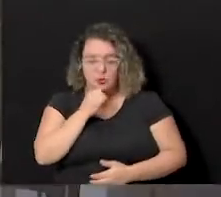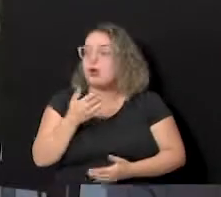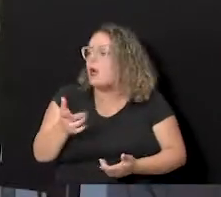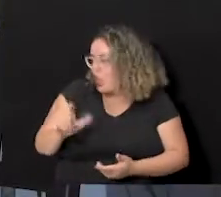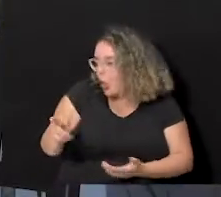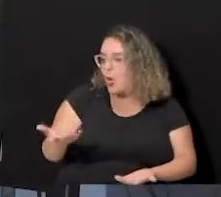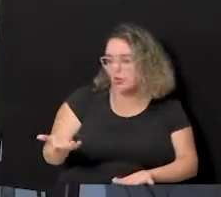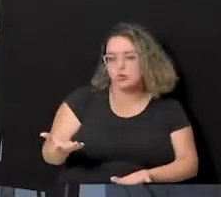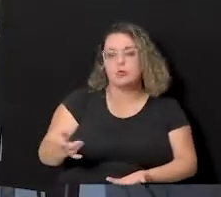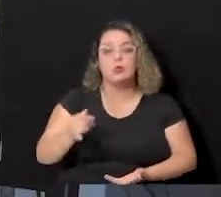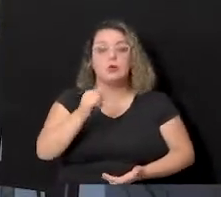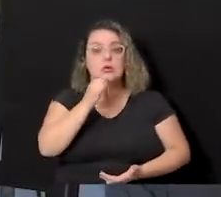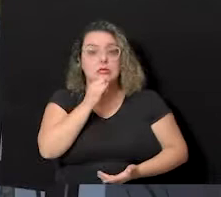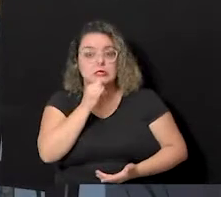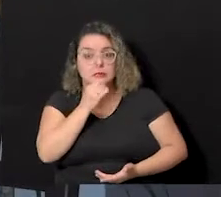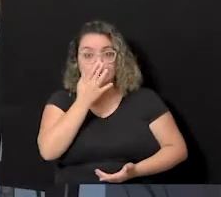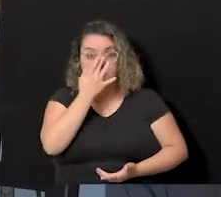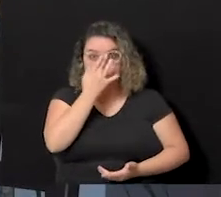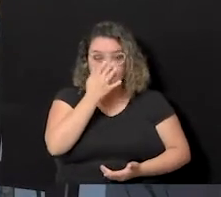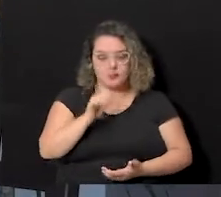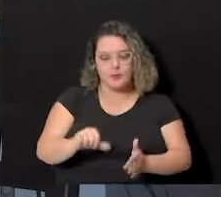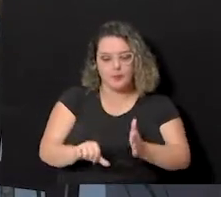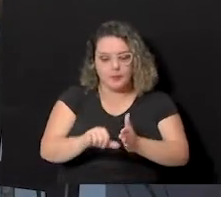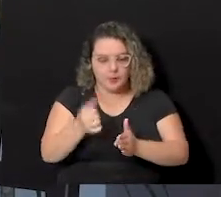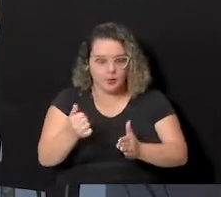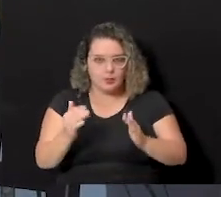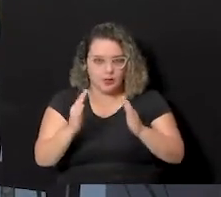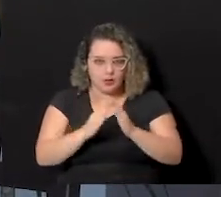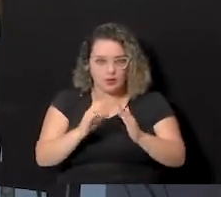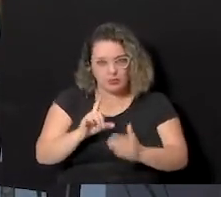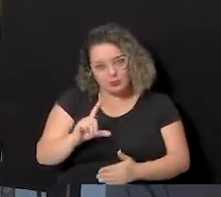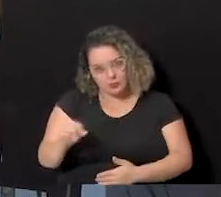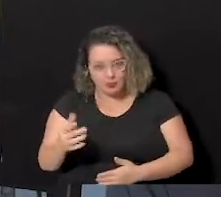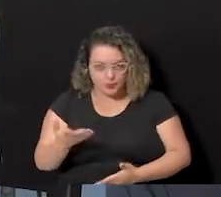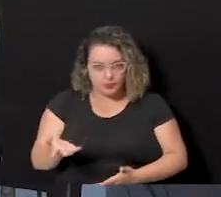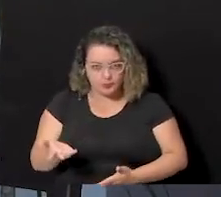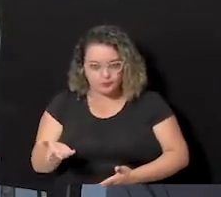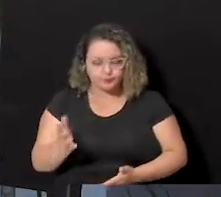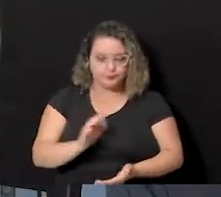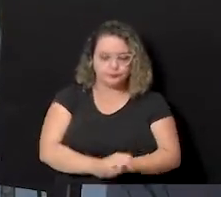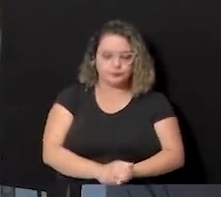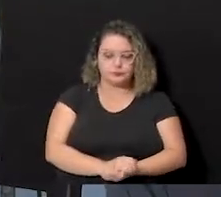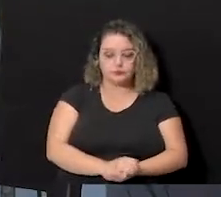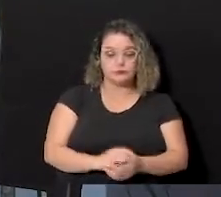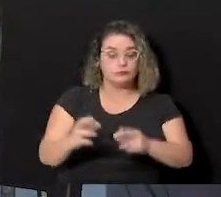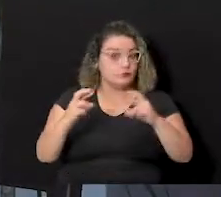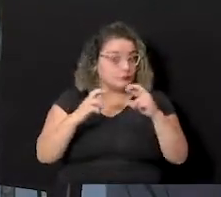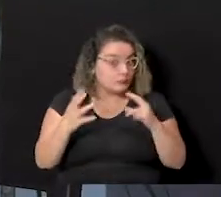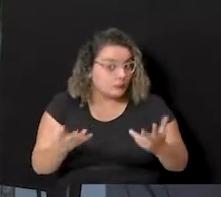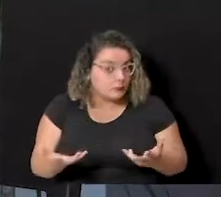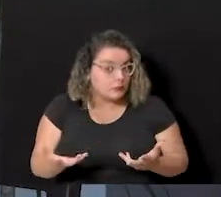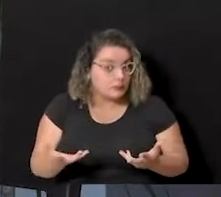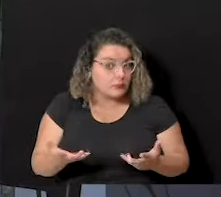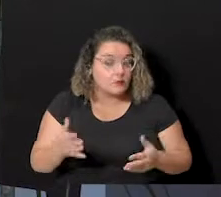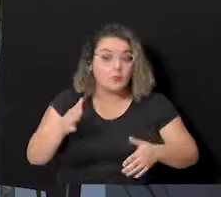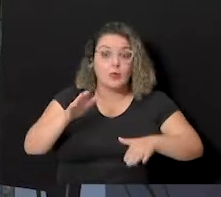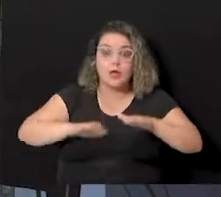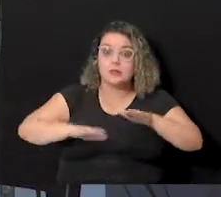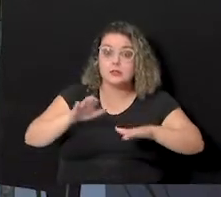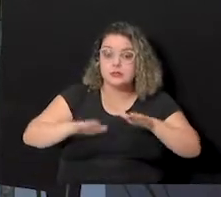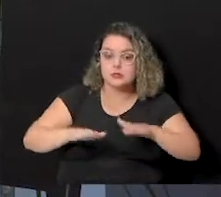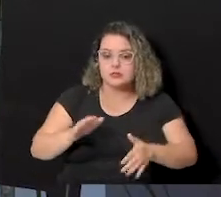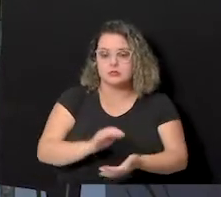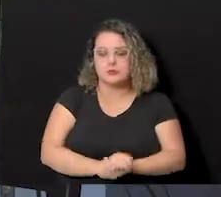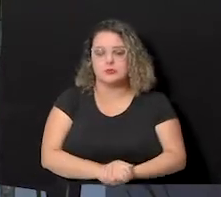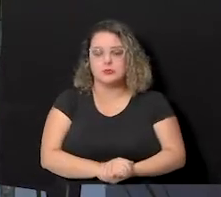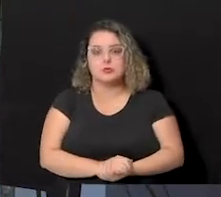exemplo? Claro. Vamos supor que seja a sua primeira moradia fora, você pode avaliar possibilidades como, às